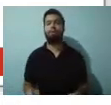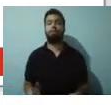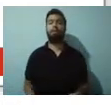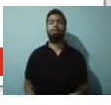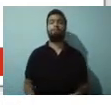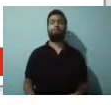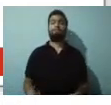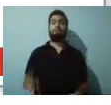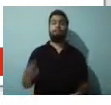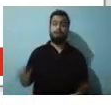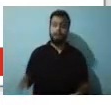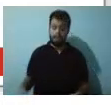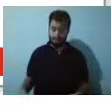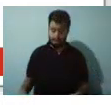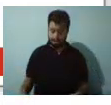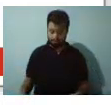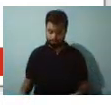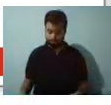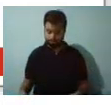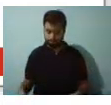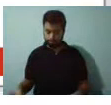capital, tá?